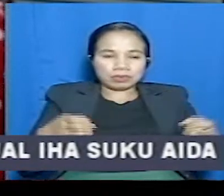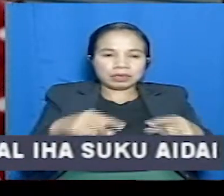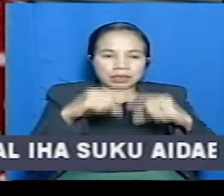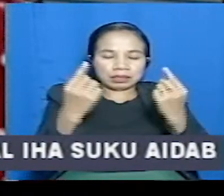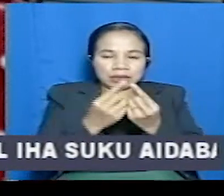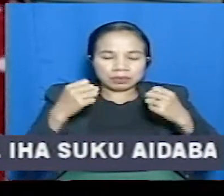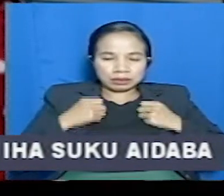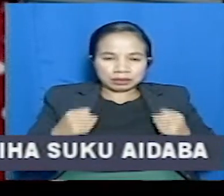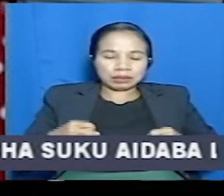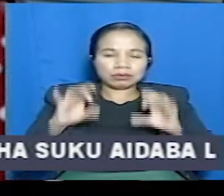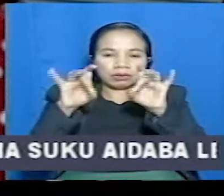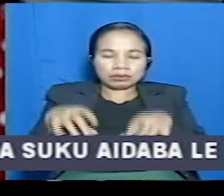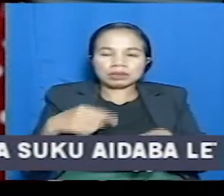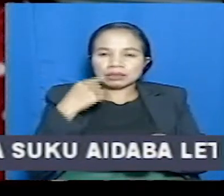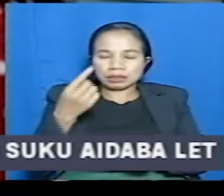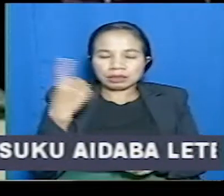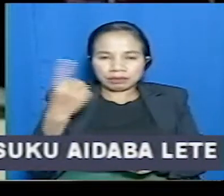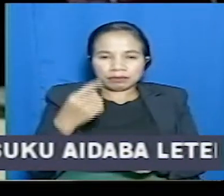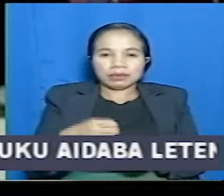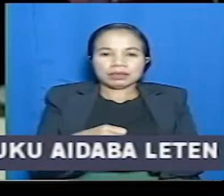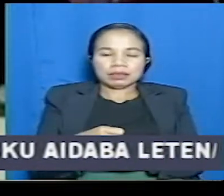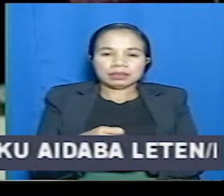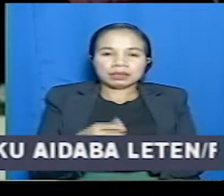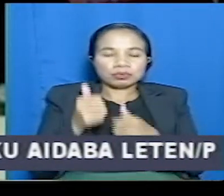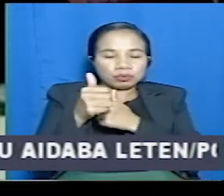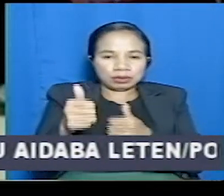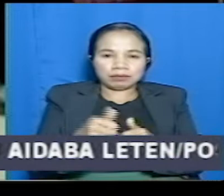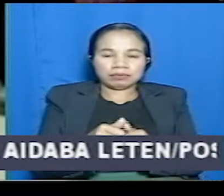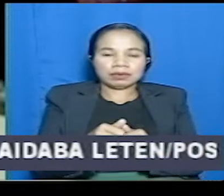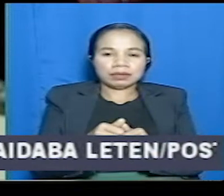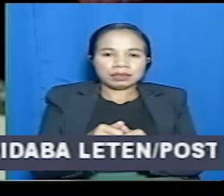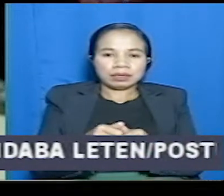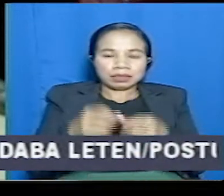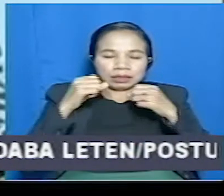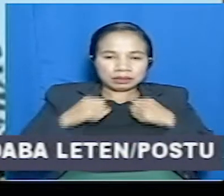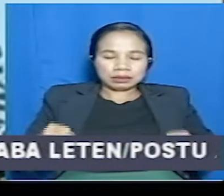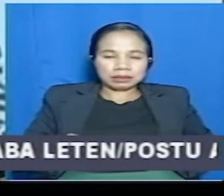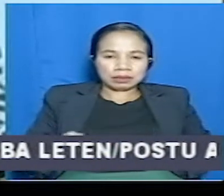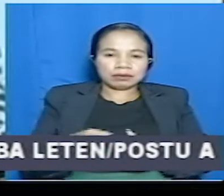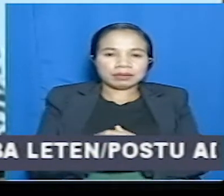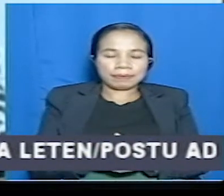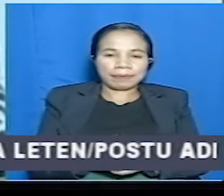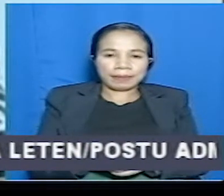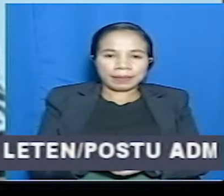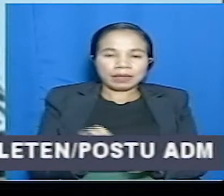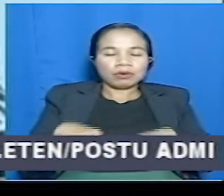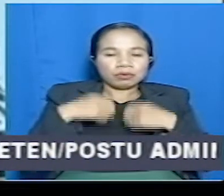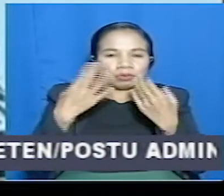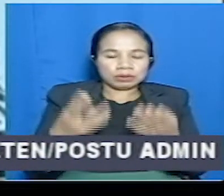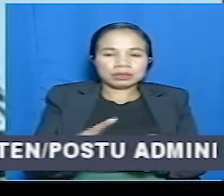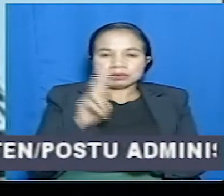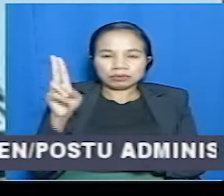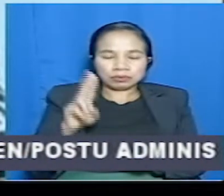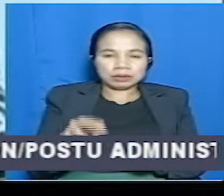Austrália recomenda Moshna Fatin aplica protocolo saudinian. Parte se eu se vamos fazer com o insat ter a gestão